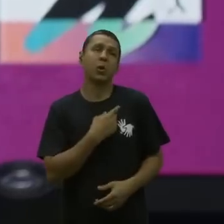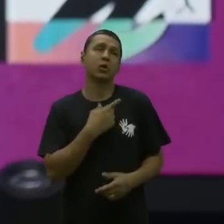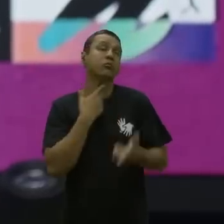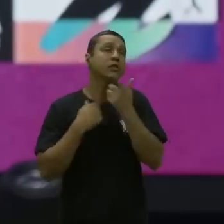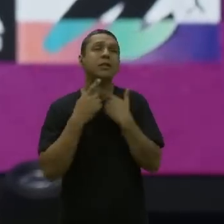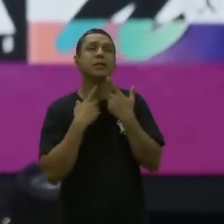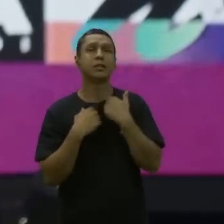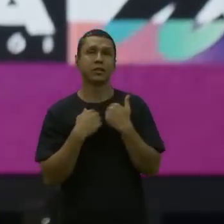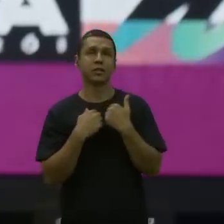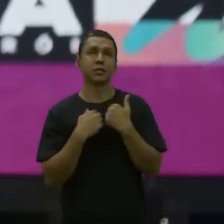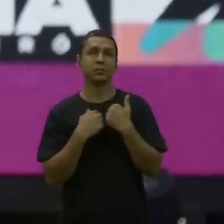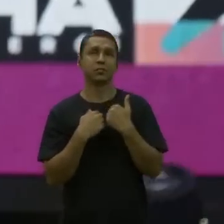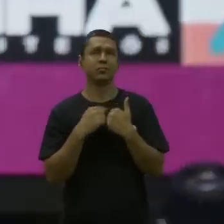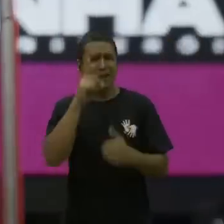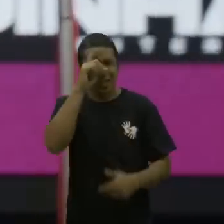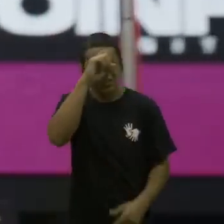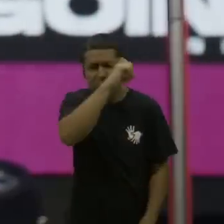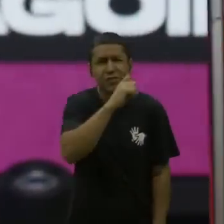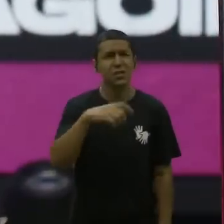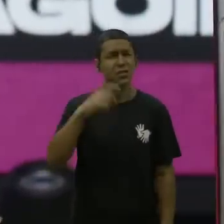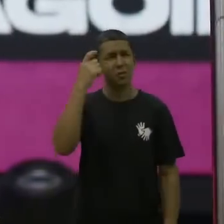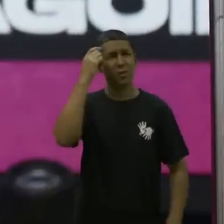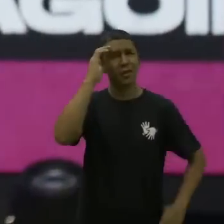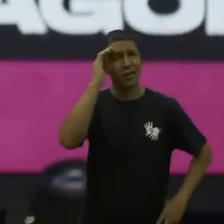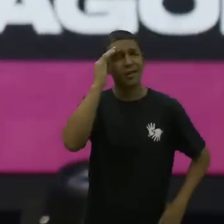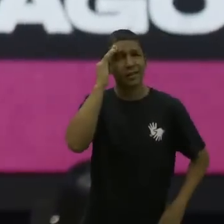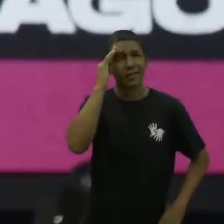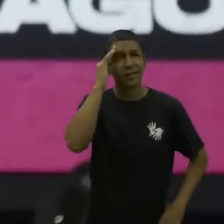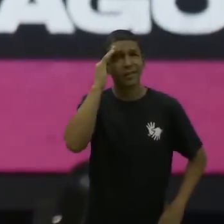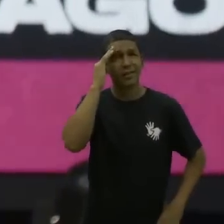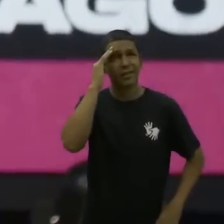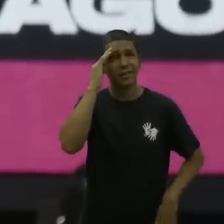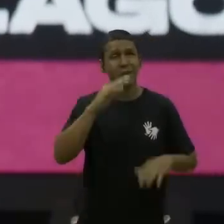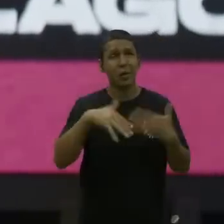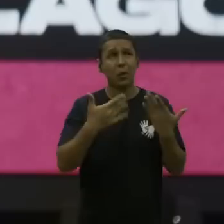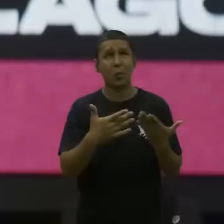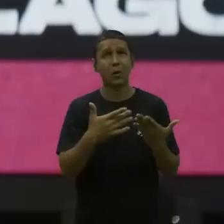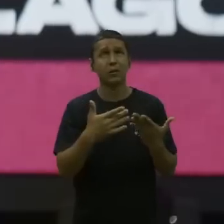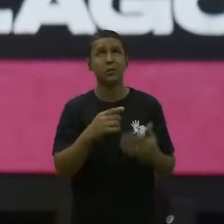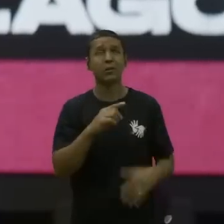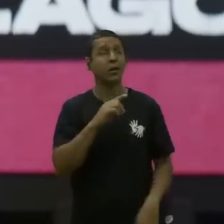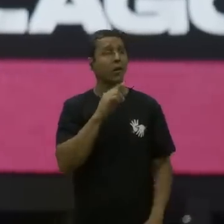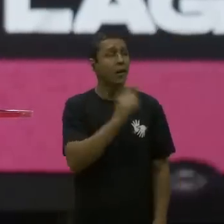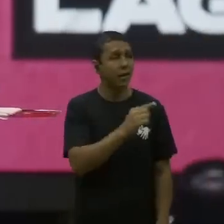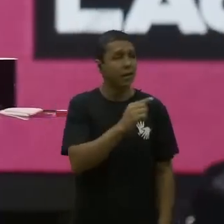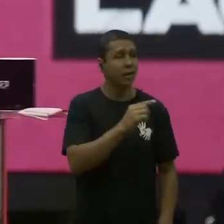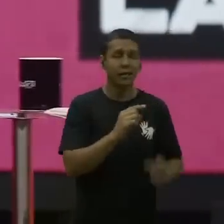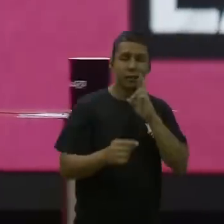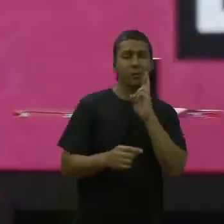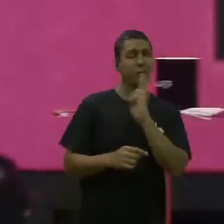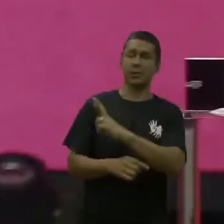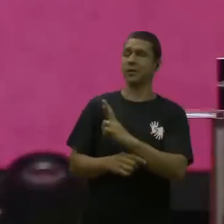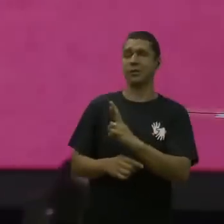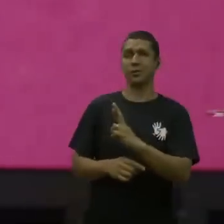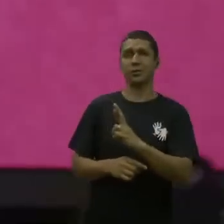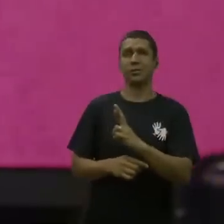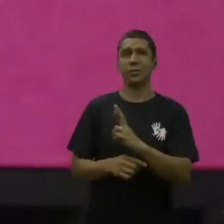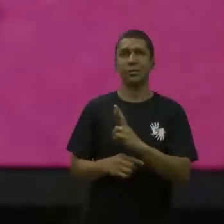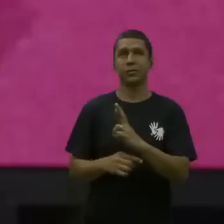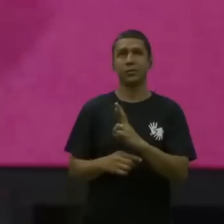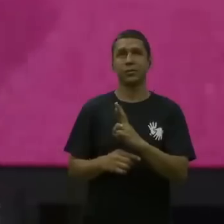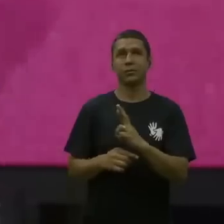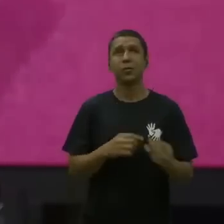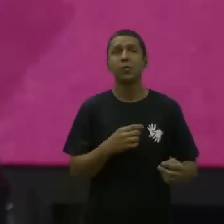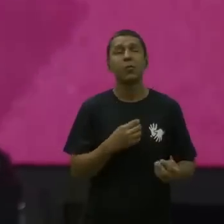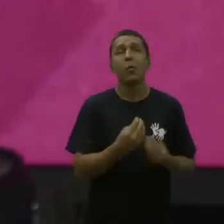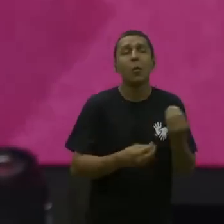Como é difícil entender às vezes que ele não nos responde da forma que a gente queria. Como é difícil compreender as maneiras como